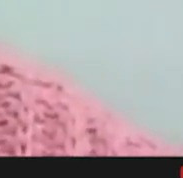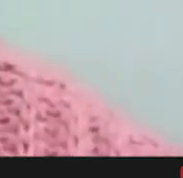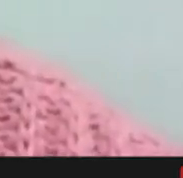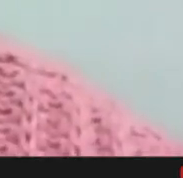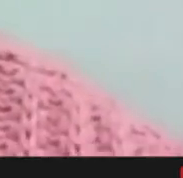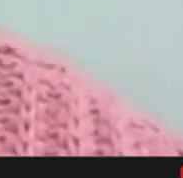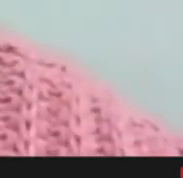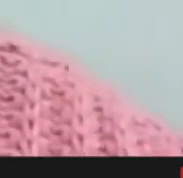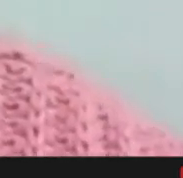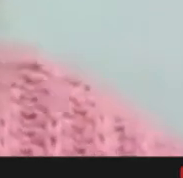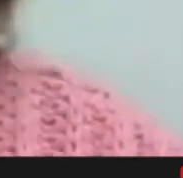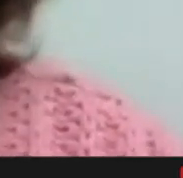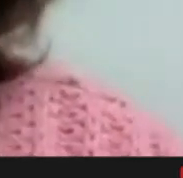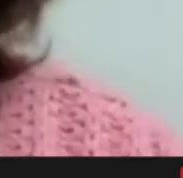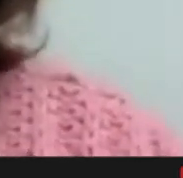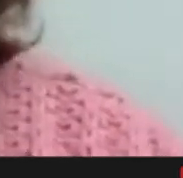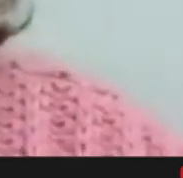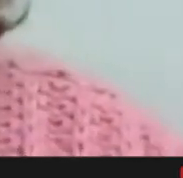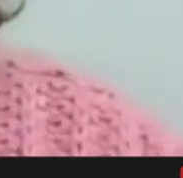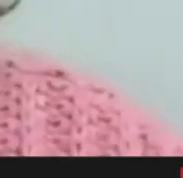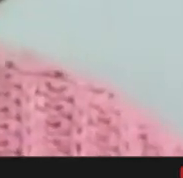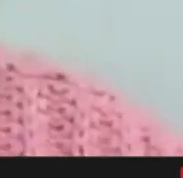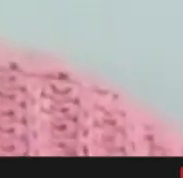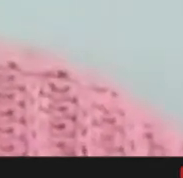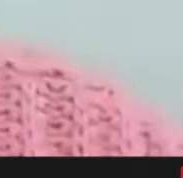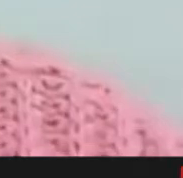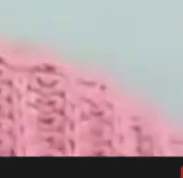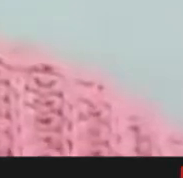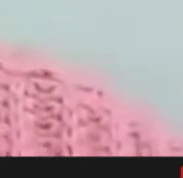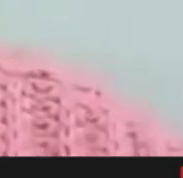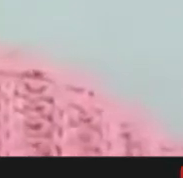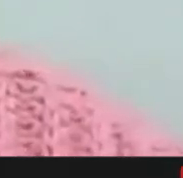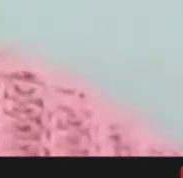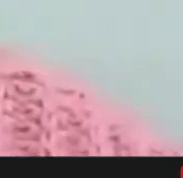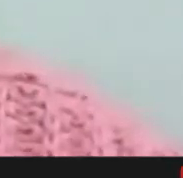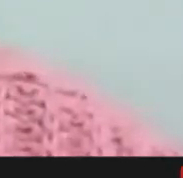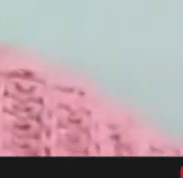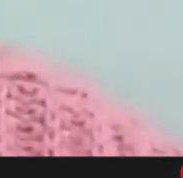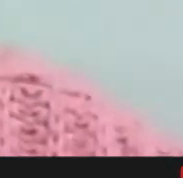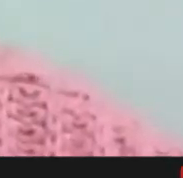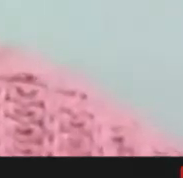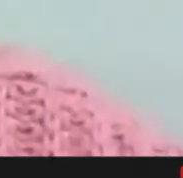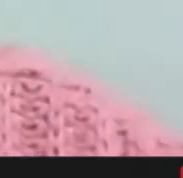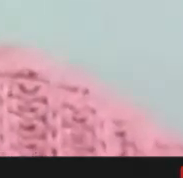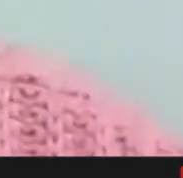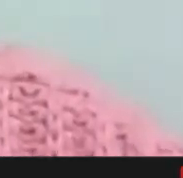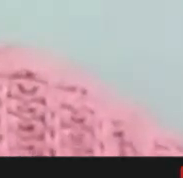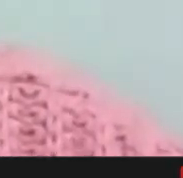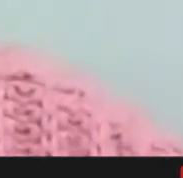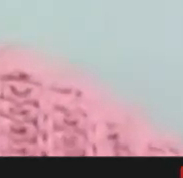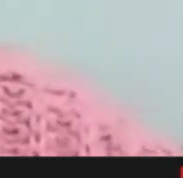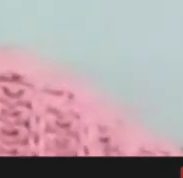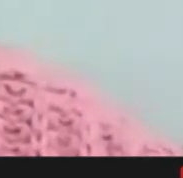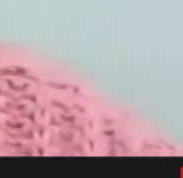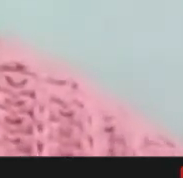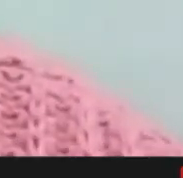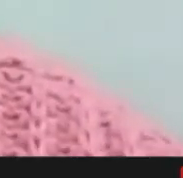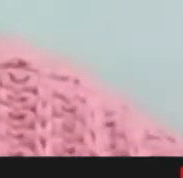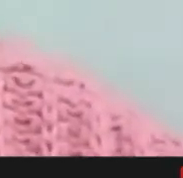né? Mas, a partir de março desse ano, né, tem-se um novo